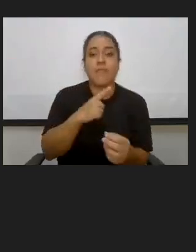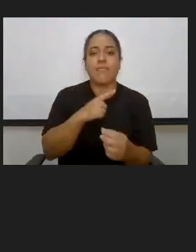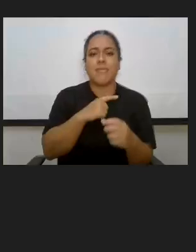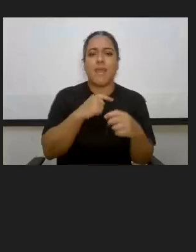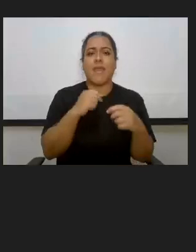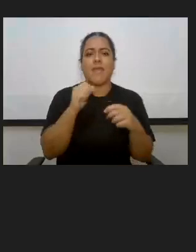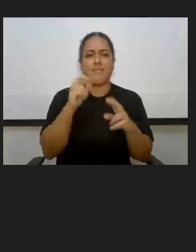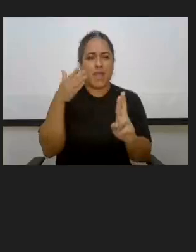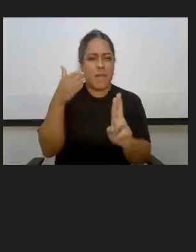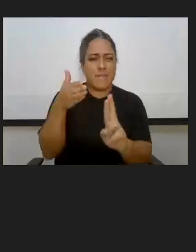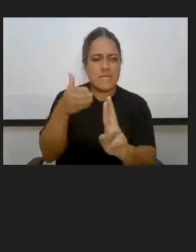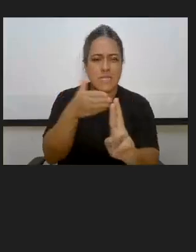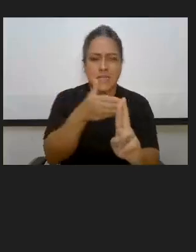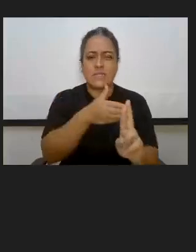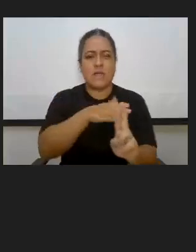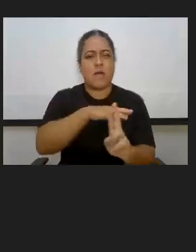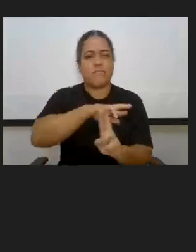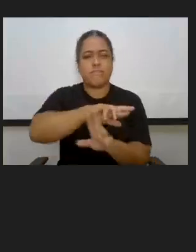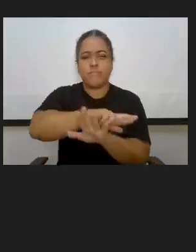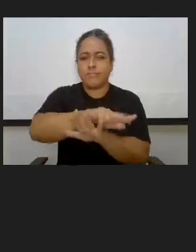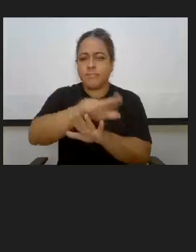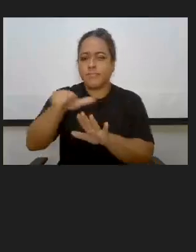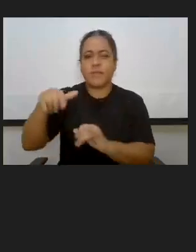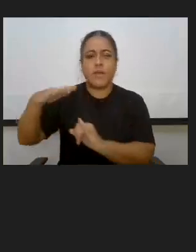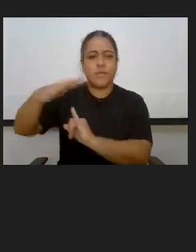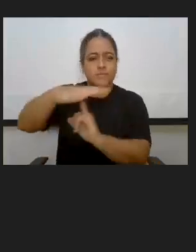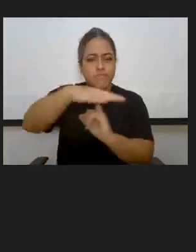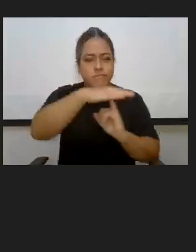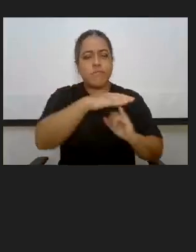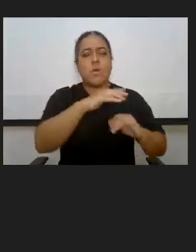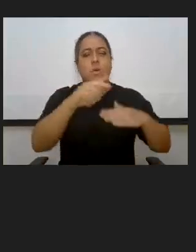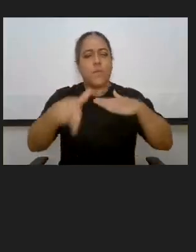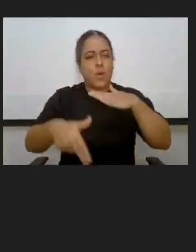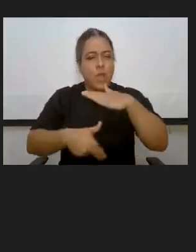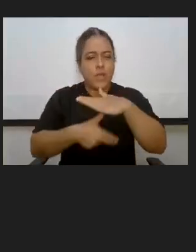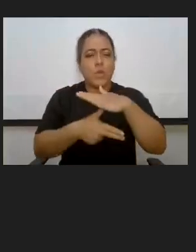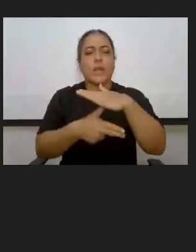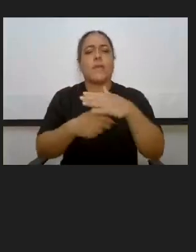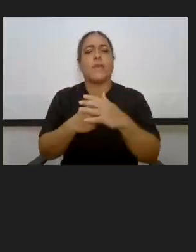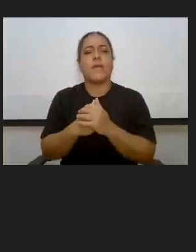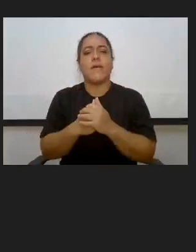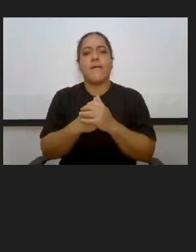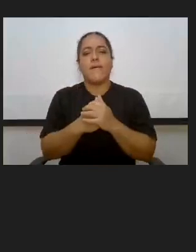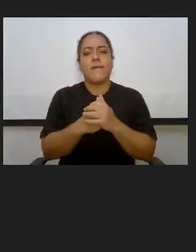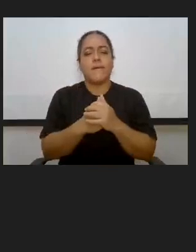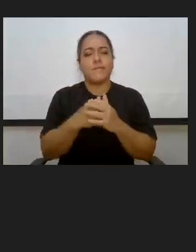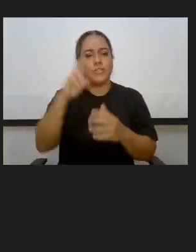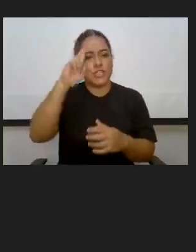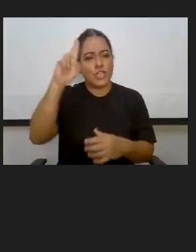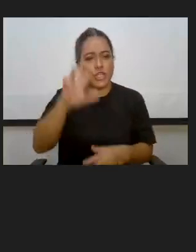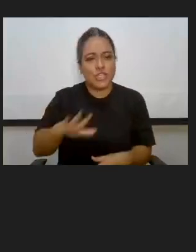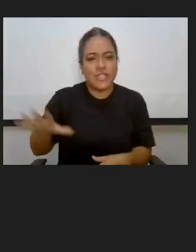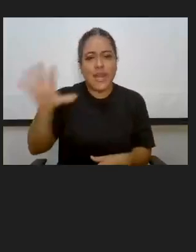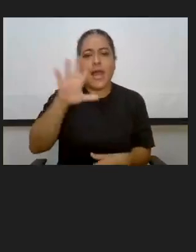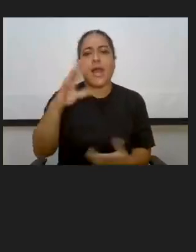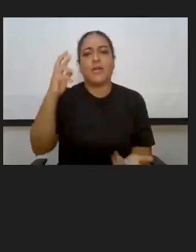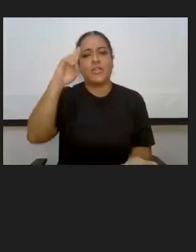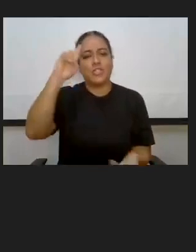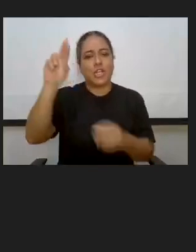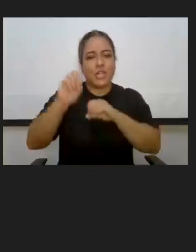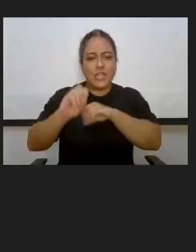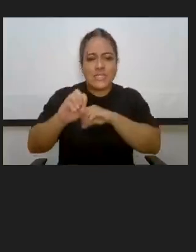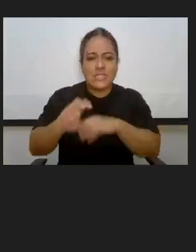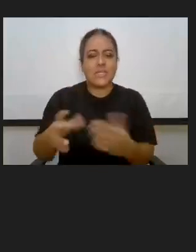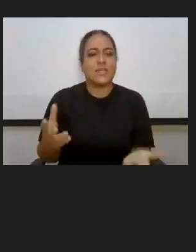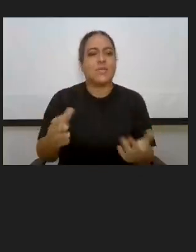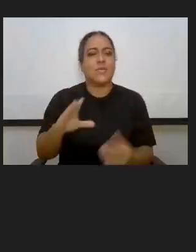representação institucional, tanto das pró-reitorias quanto dos diretores gerais, diretores de ensino,